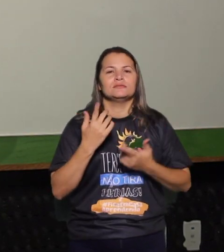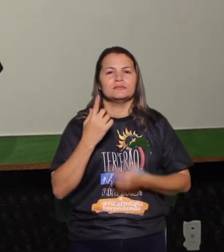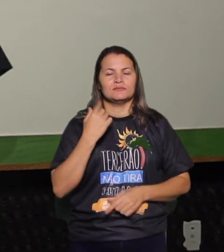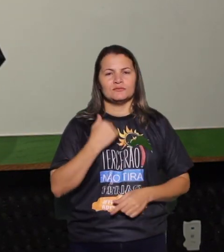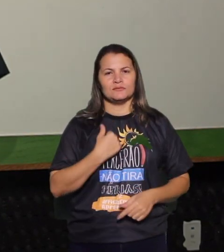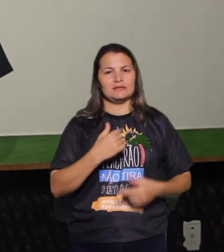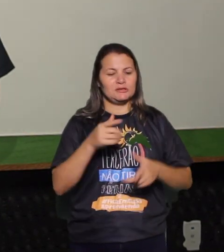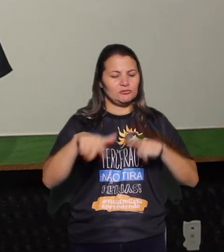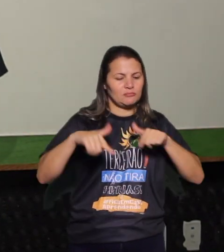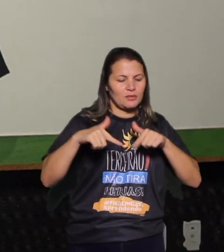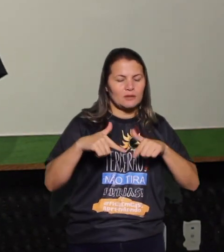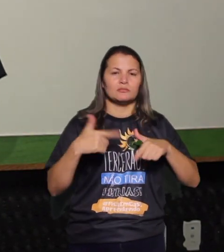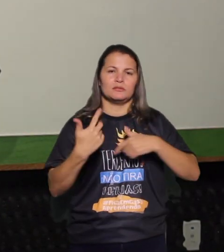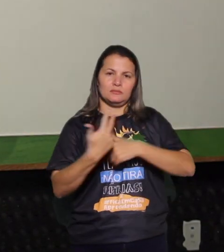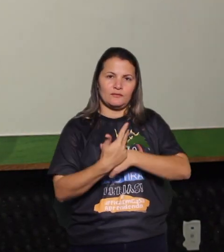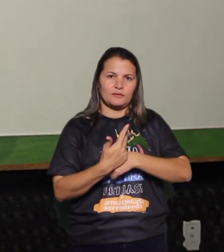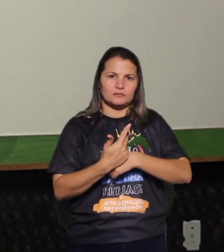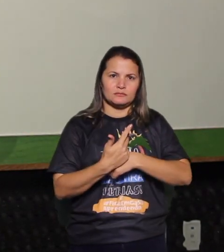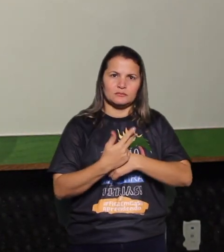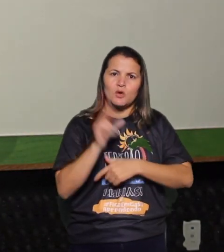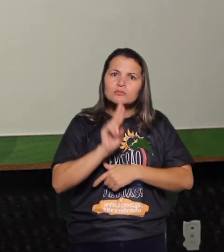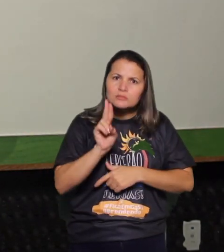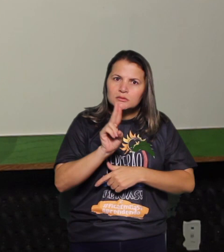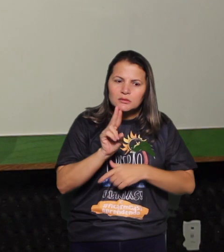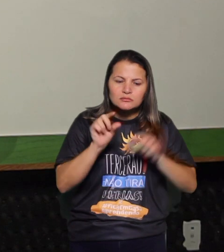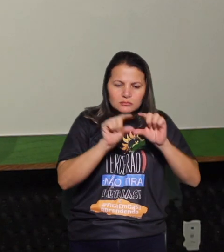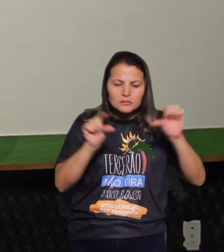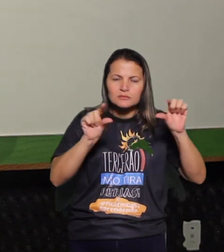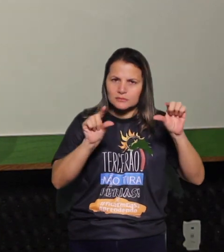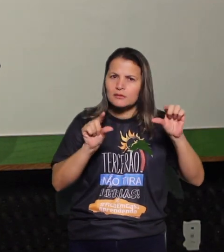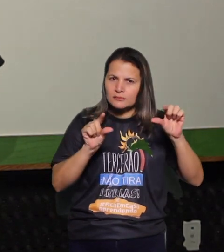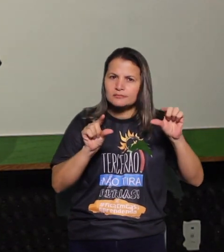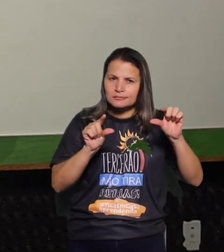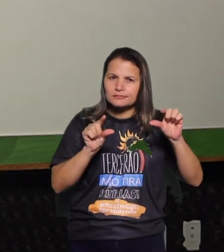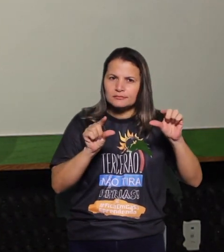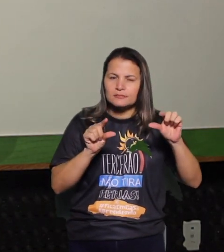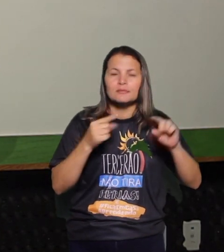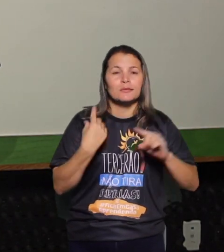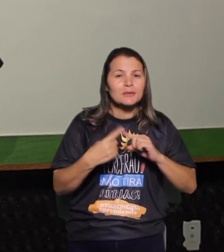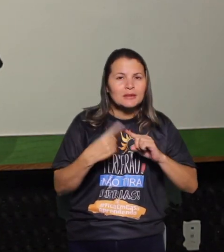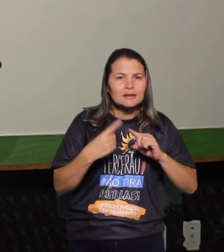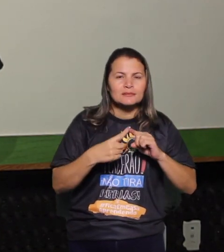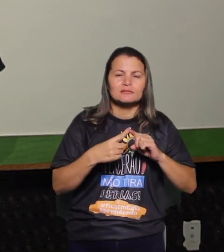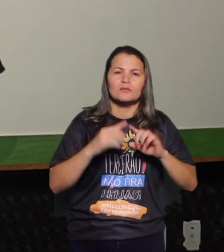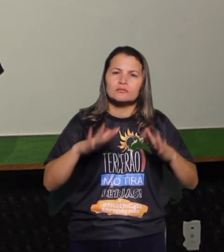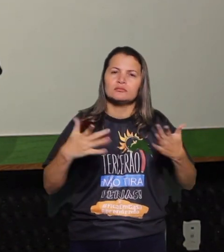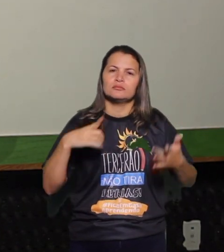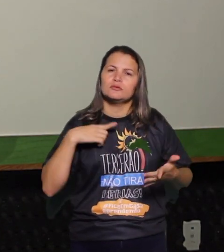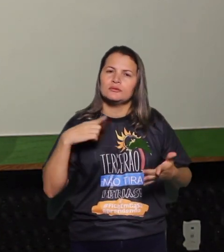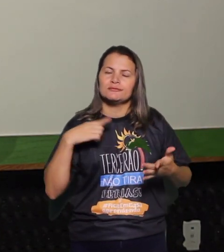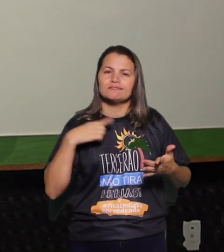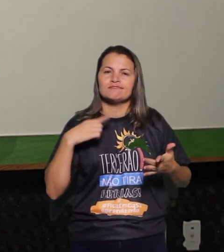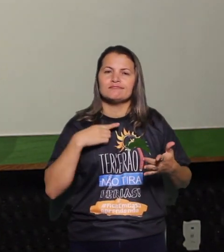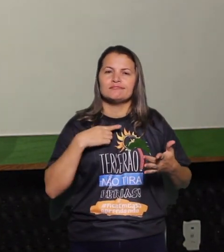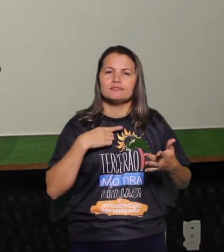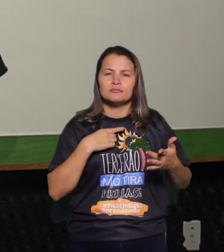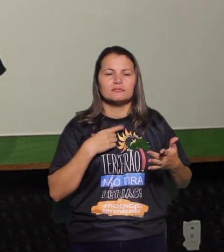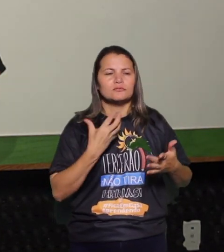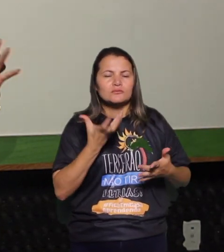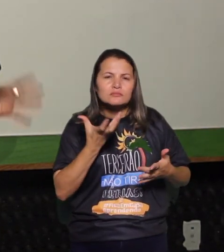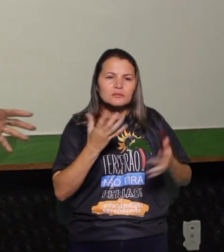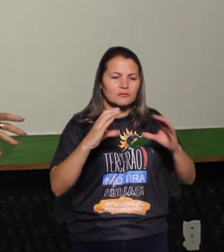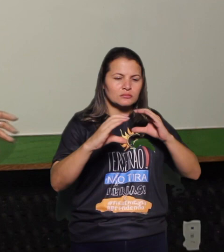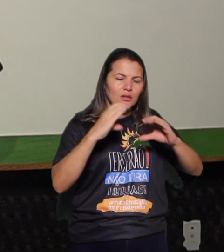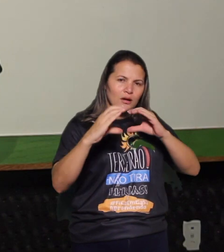gravar. Eu usei essa expressão de propósito. Sabe por quê? Porque quando nós temos as nossas intenções comunicativas, e